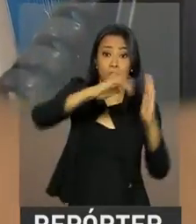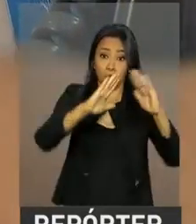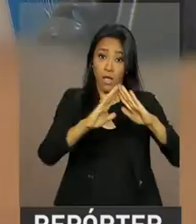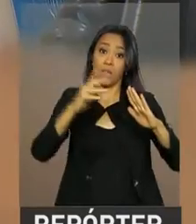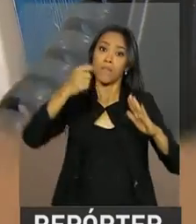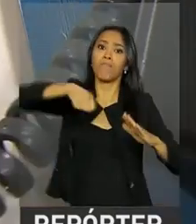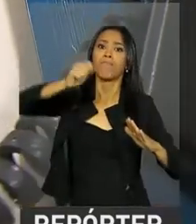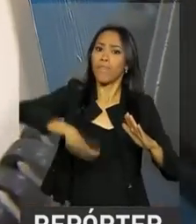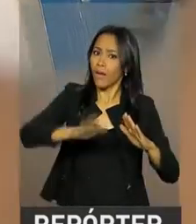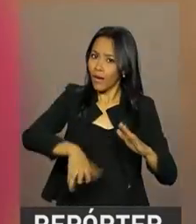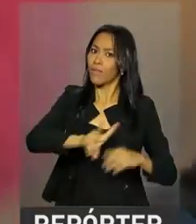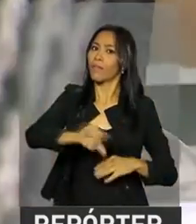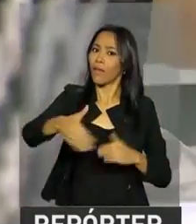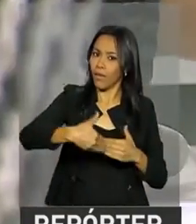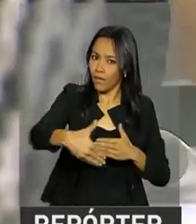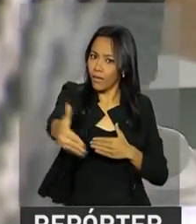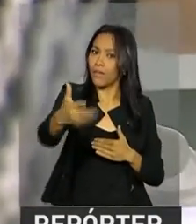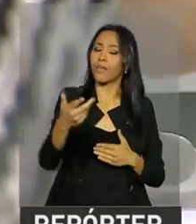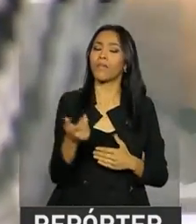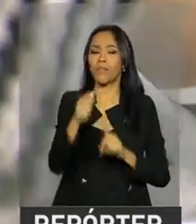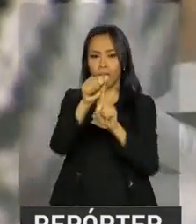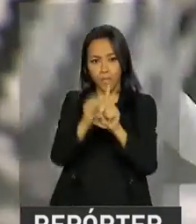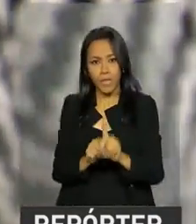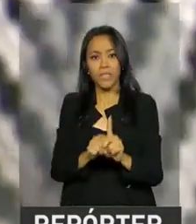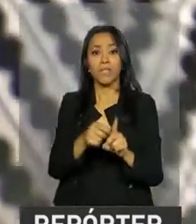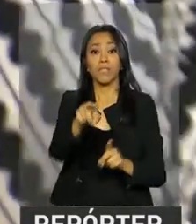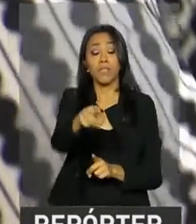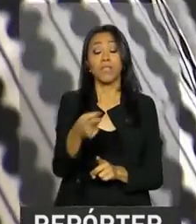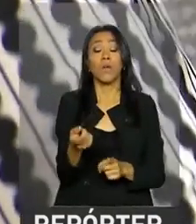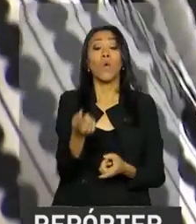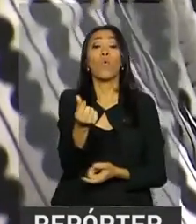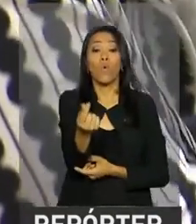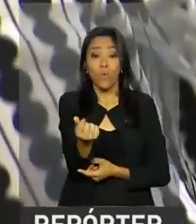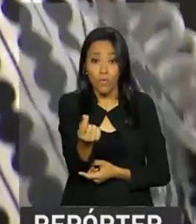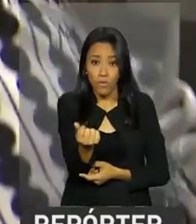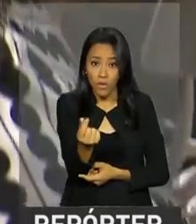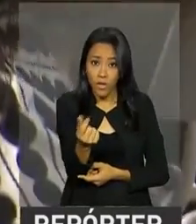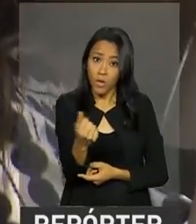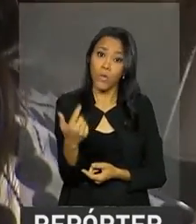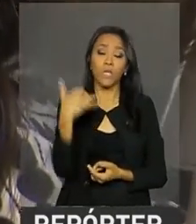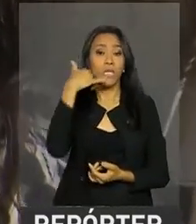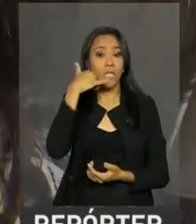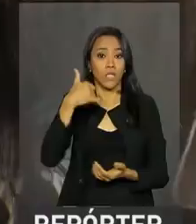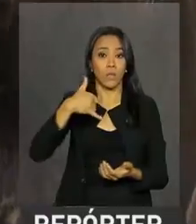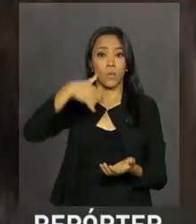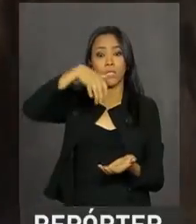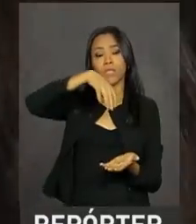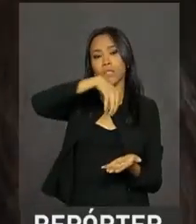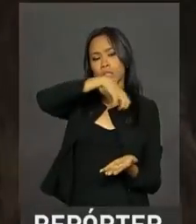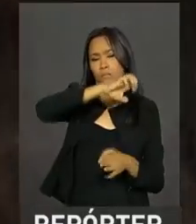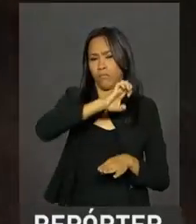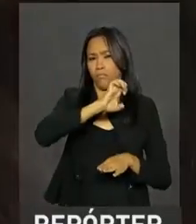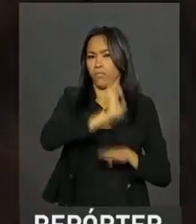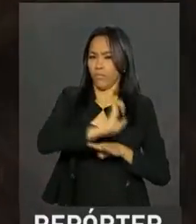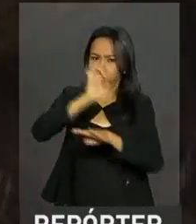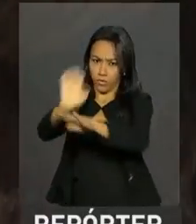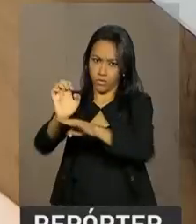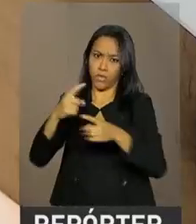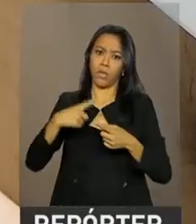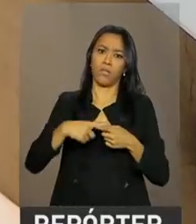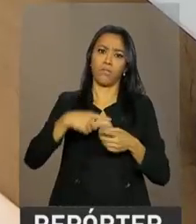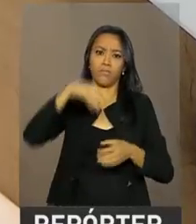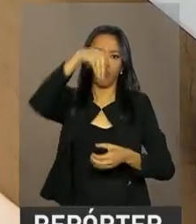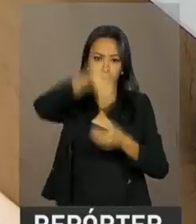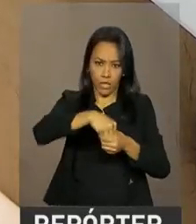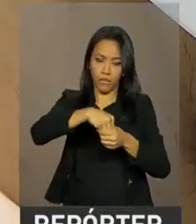uma conta mais barata no final do mês o preço das tarifas das ligações locais e interurbanas de fixos para